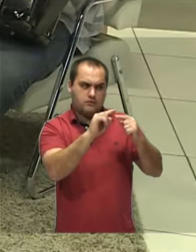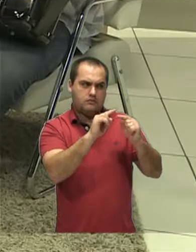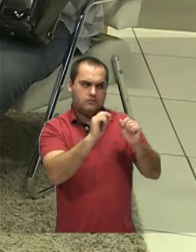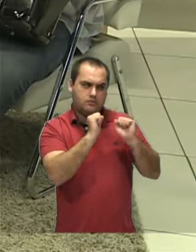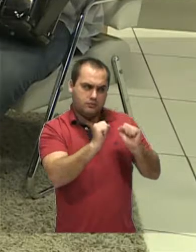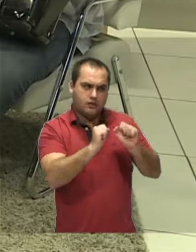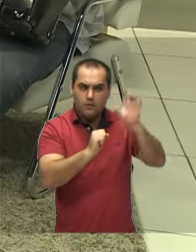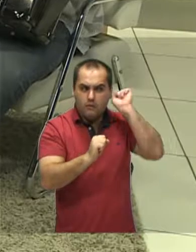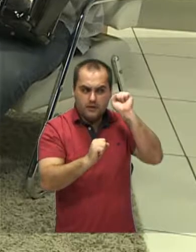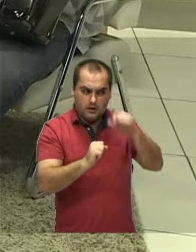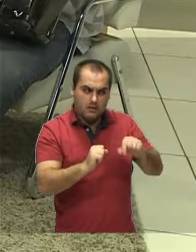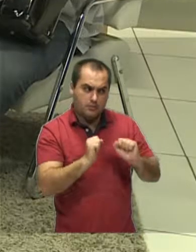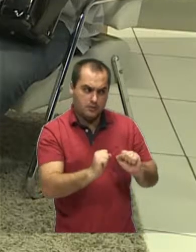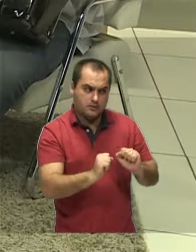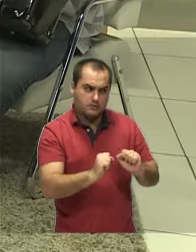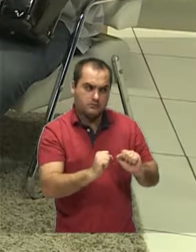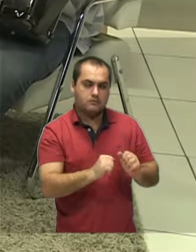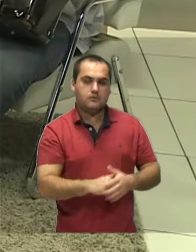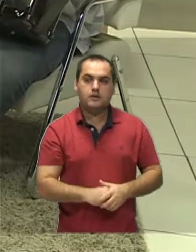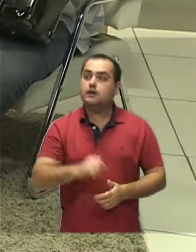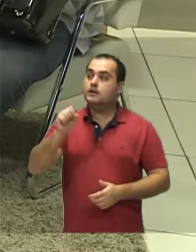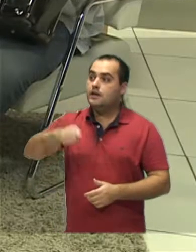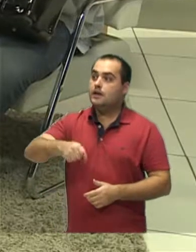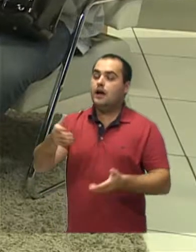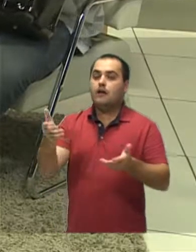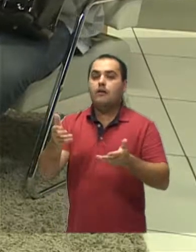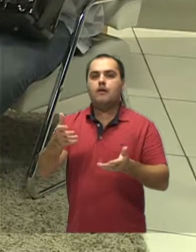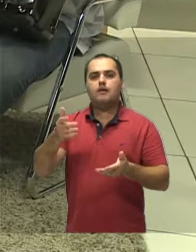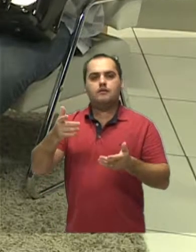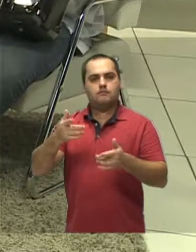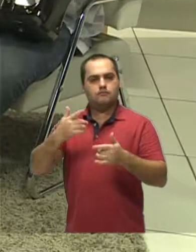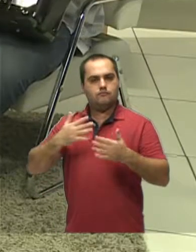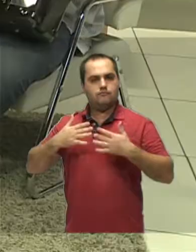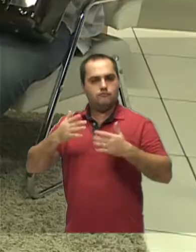poder ouvir aqui no programa? Vamos lá, vamos de Vizinhança Tranquila.